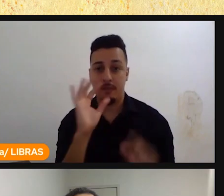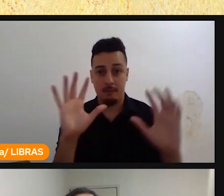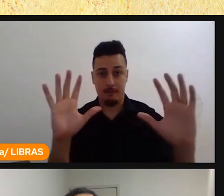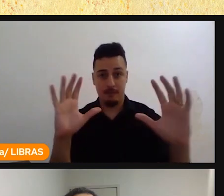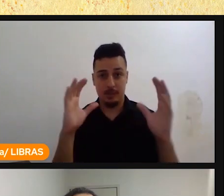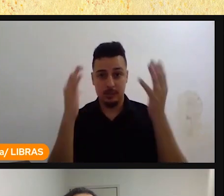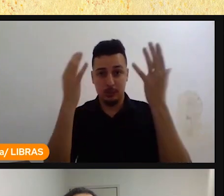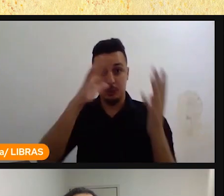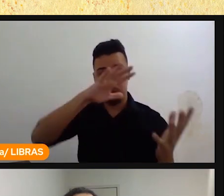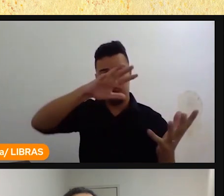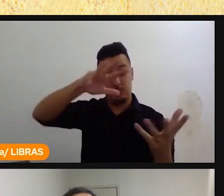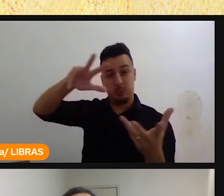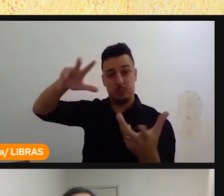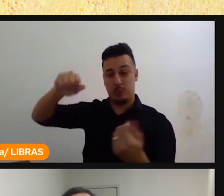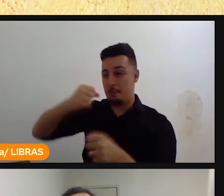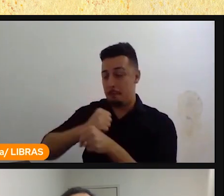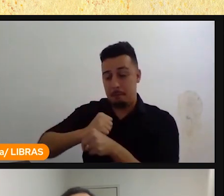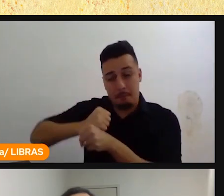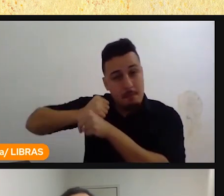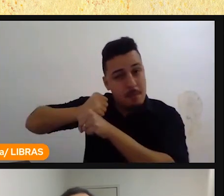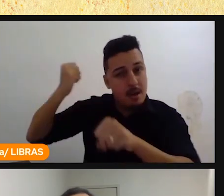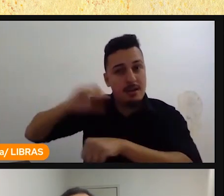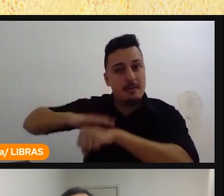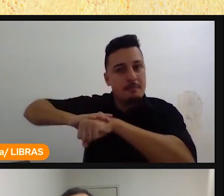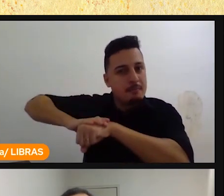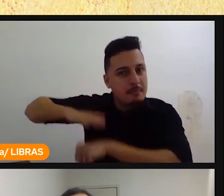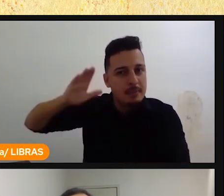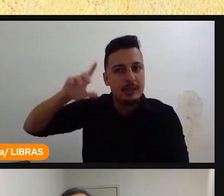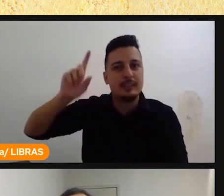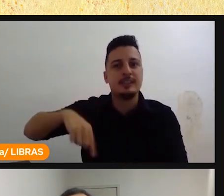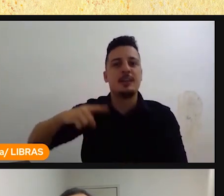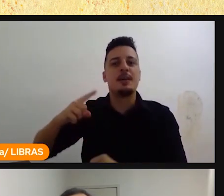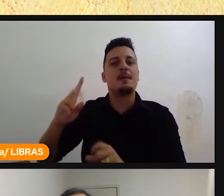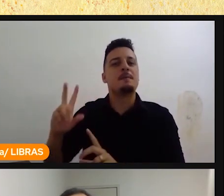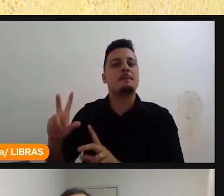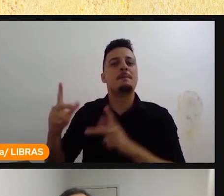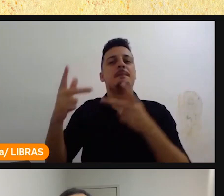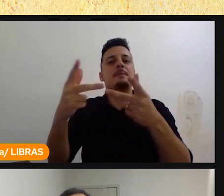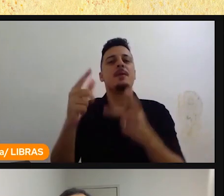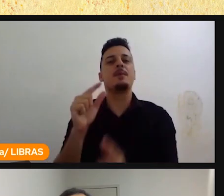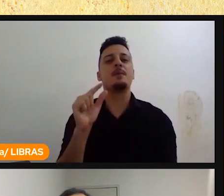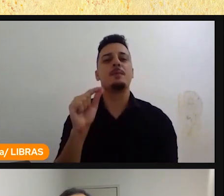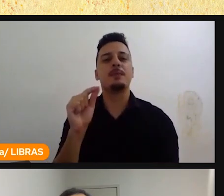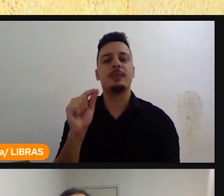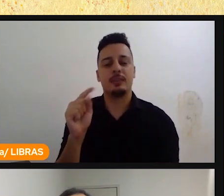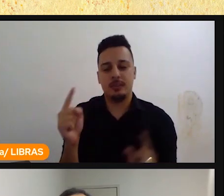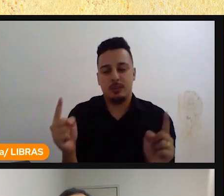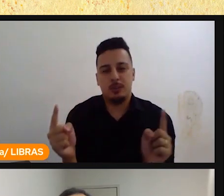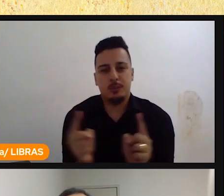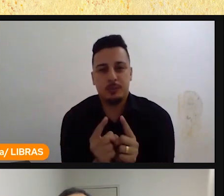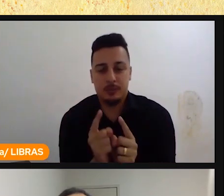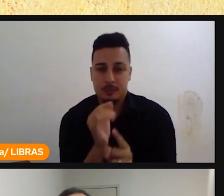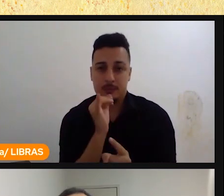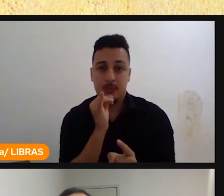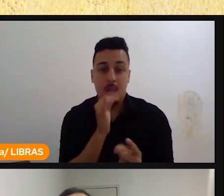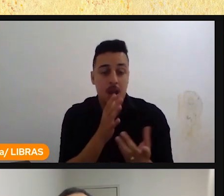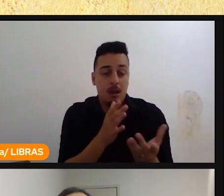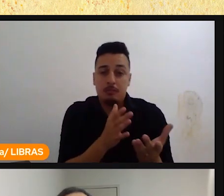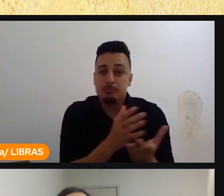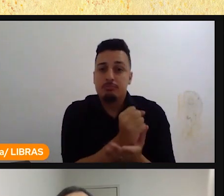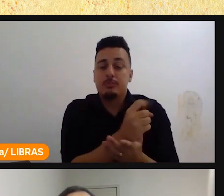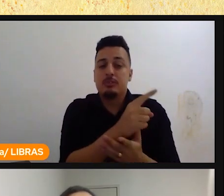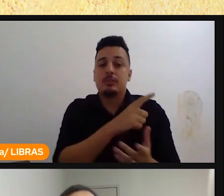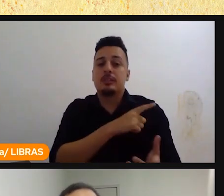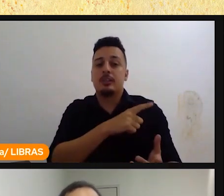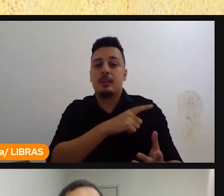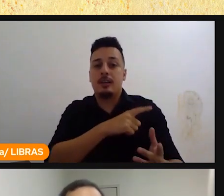festival de animação do mundo, a premiação principal é a premiação de curtas. O que encerra a cerimônia de premiação é o prêmio de melhor curta, não é o